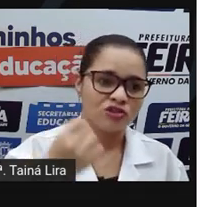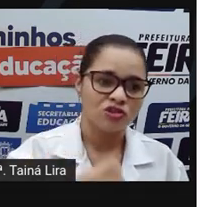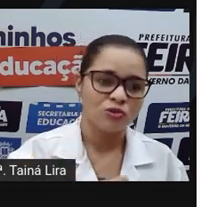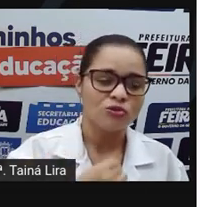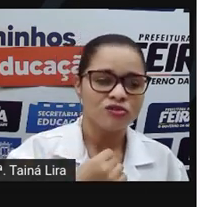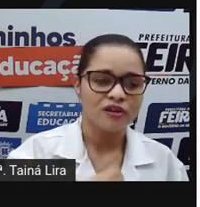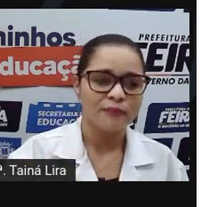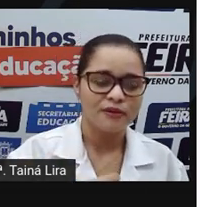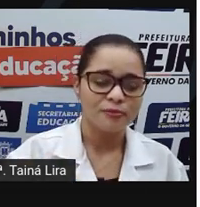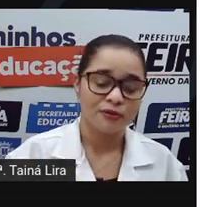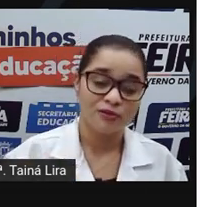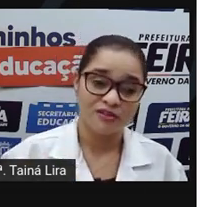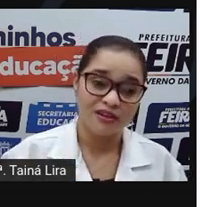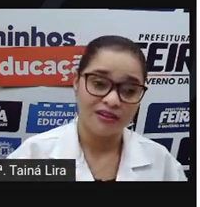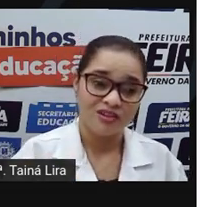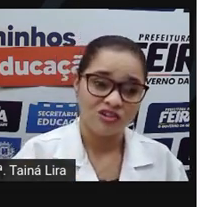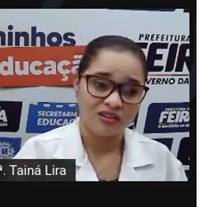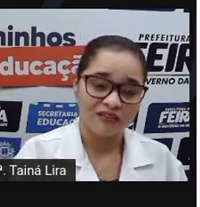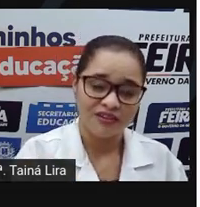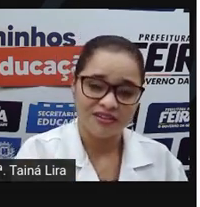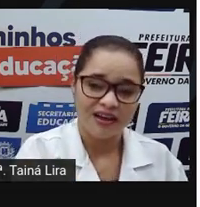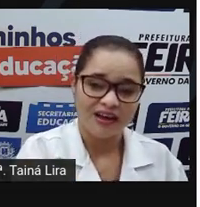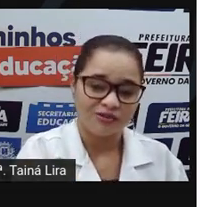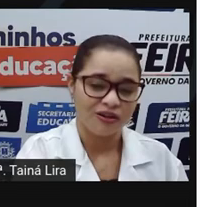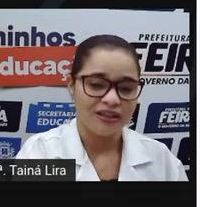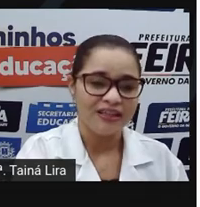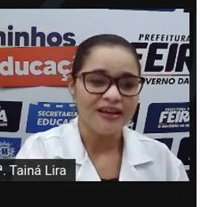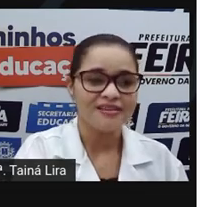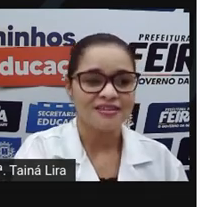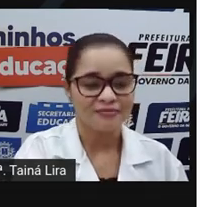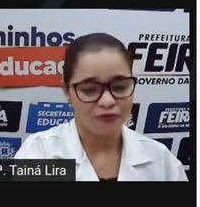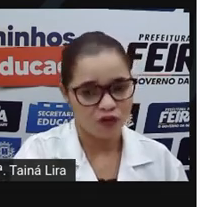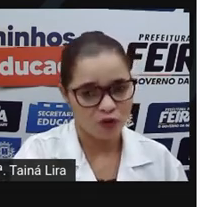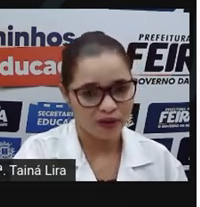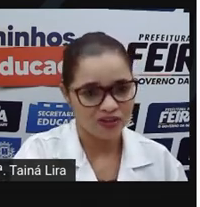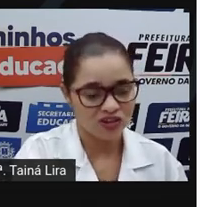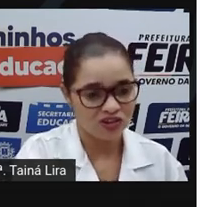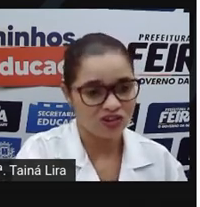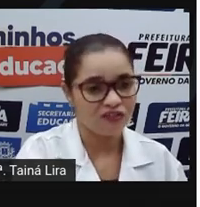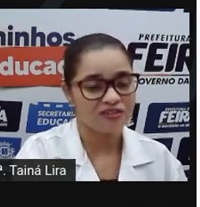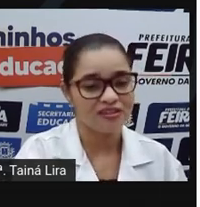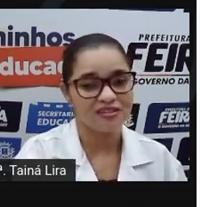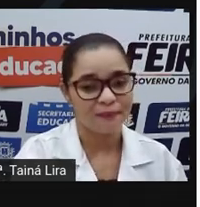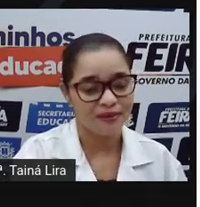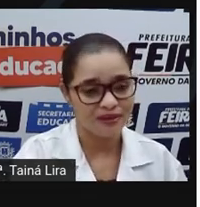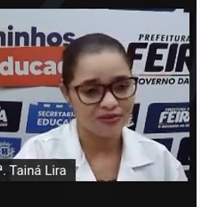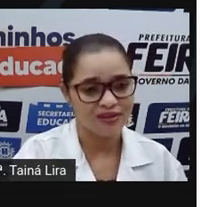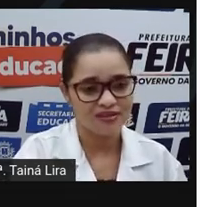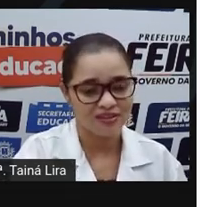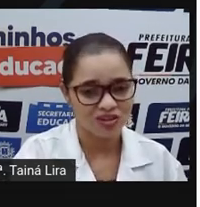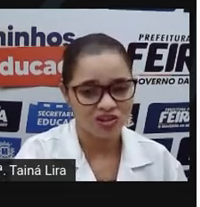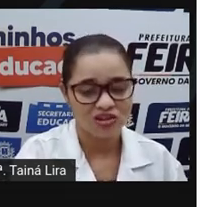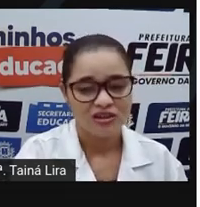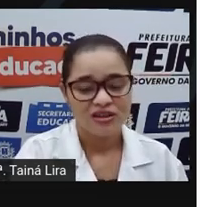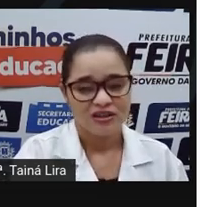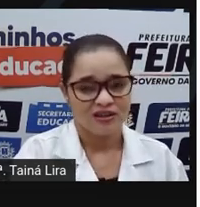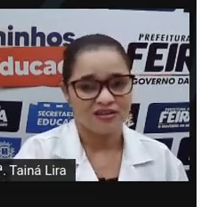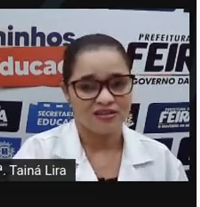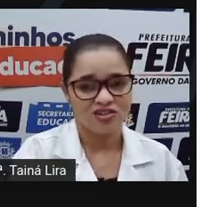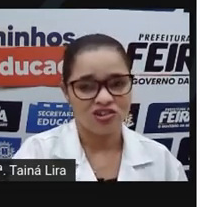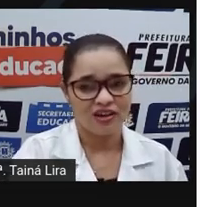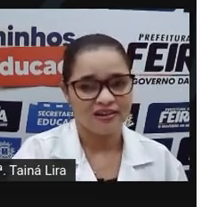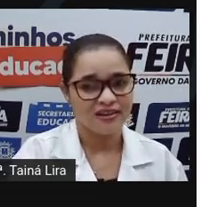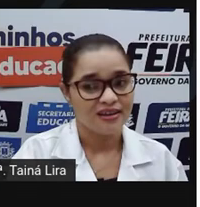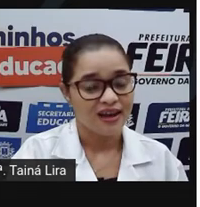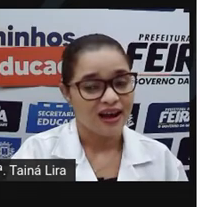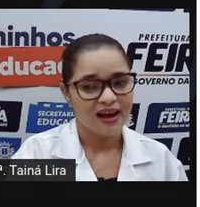caso a gente não consiga mais produzir a energia através da água. E essa forma aqui de energia, vocês sabiam que existe? Que